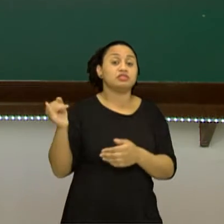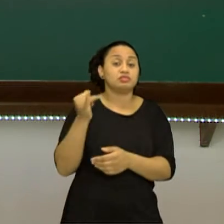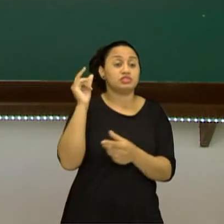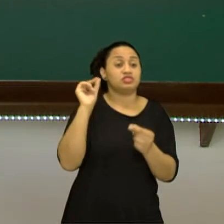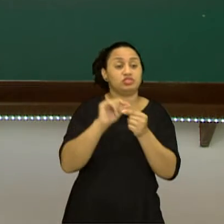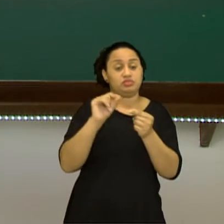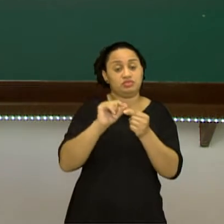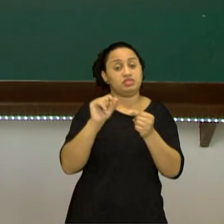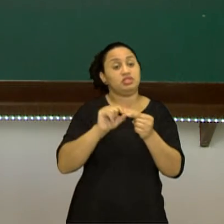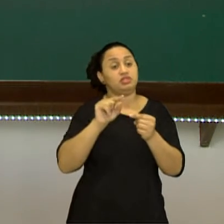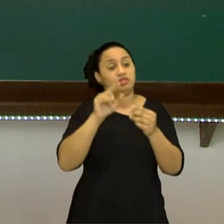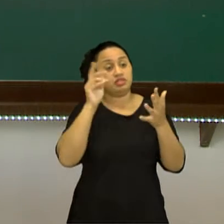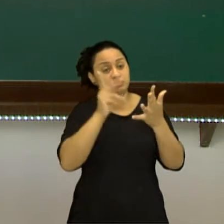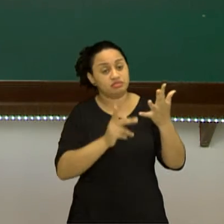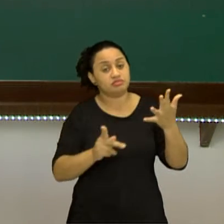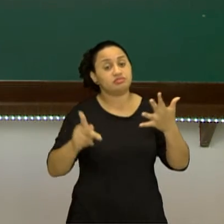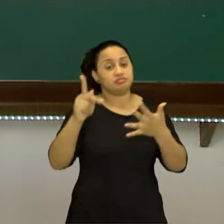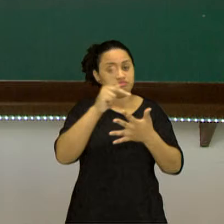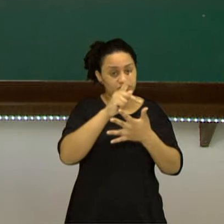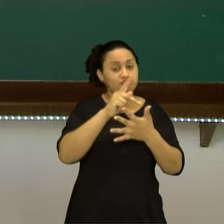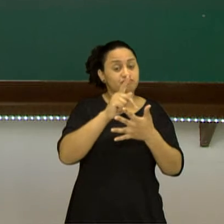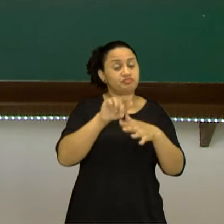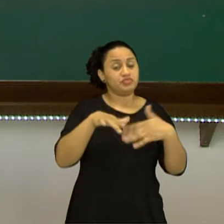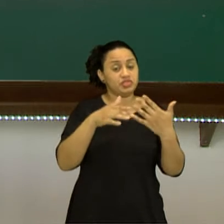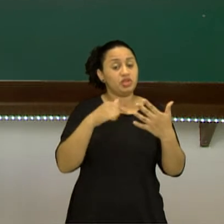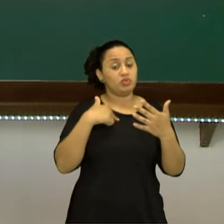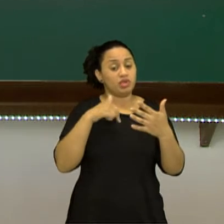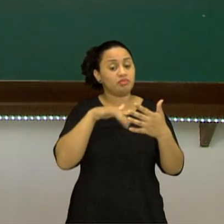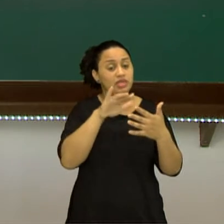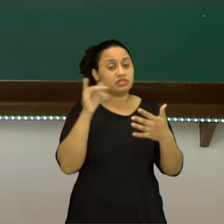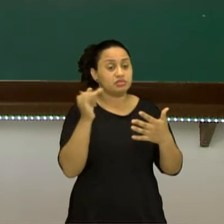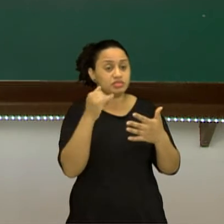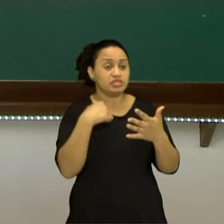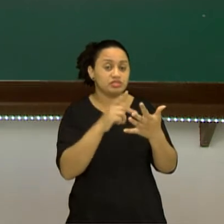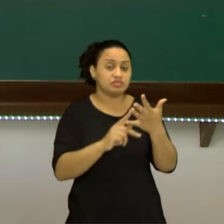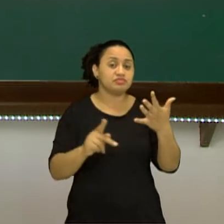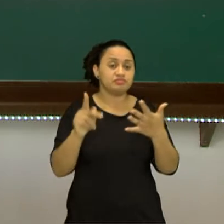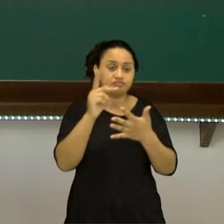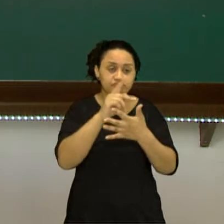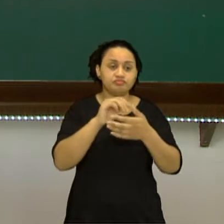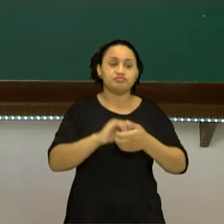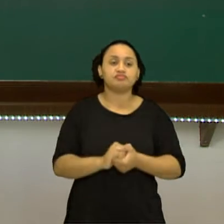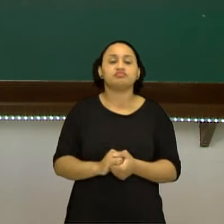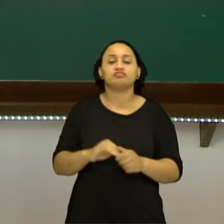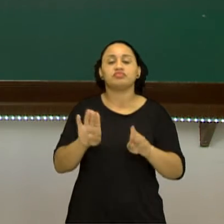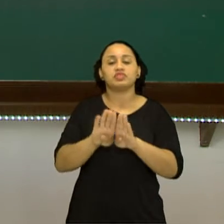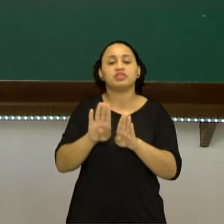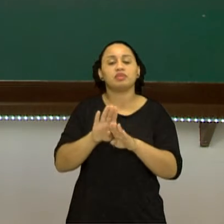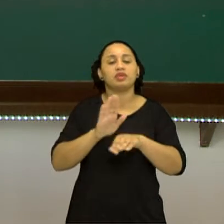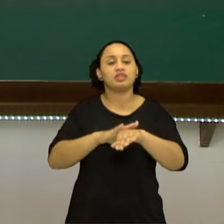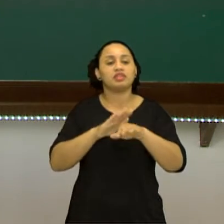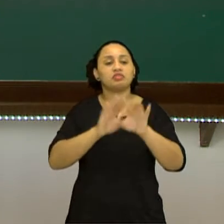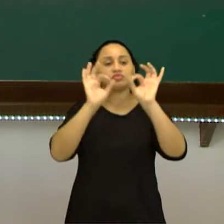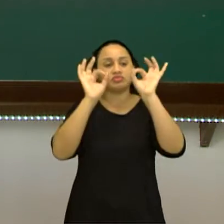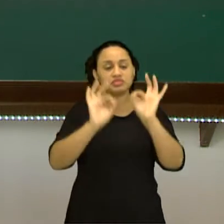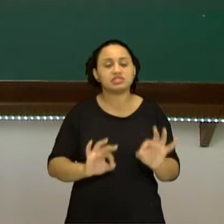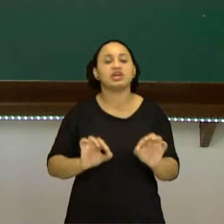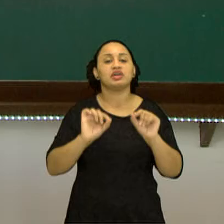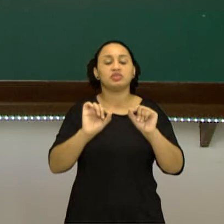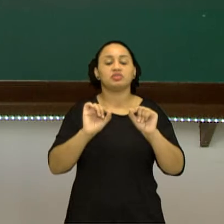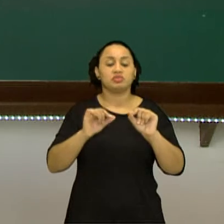mais importantes de serem entregues. Então, priorize essas tarefas, né? E gaste o tempo certo